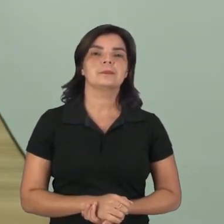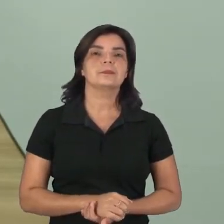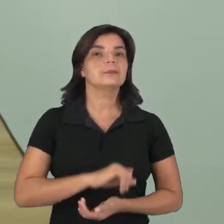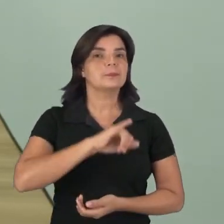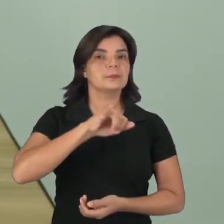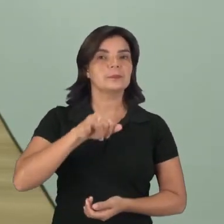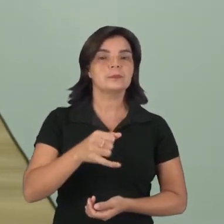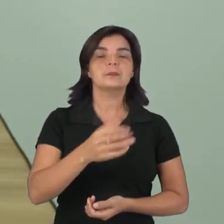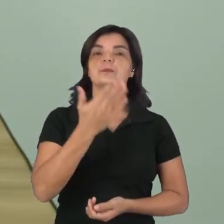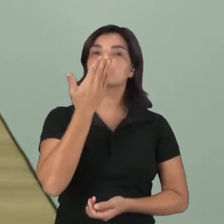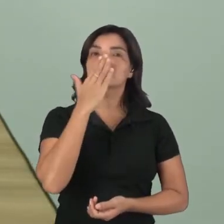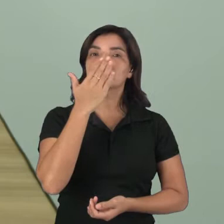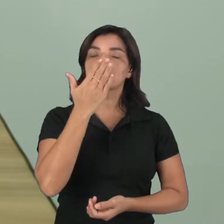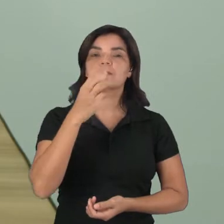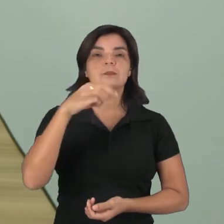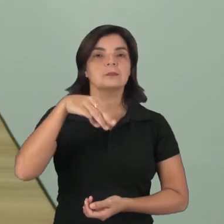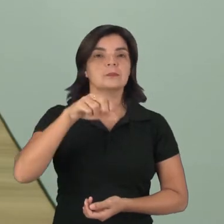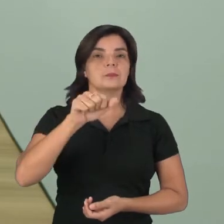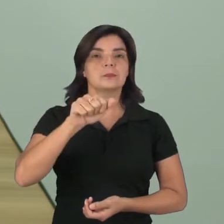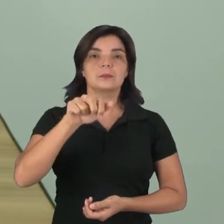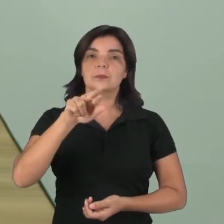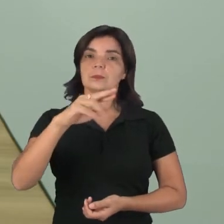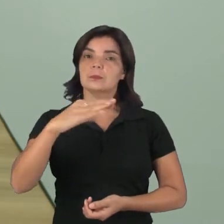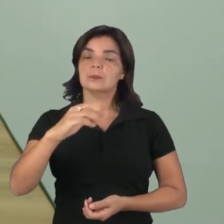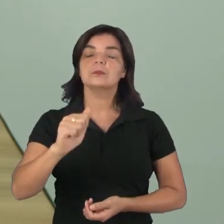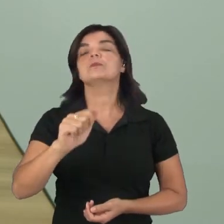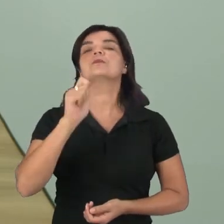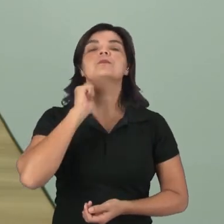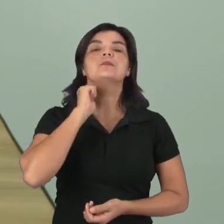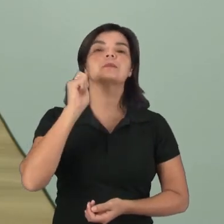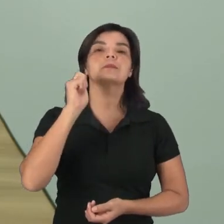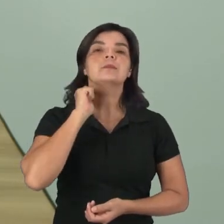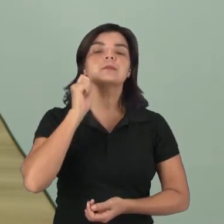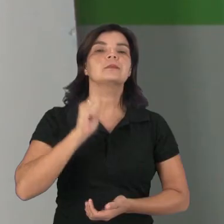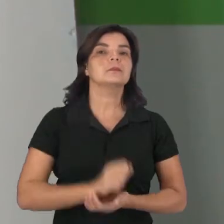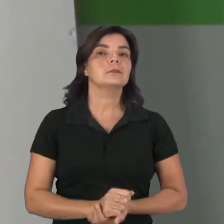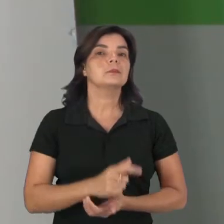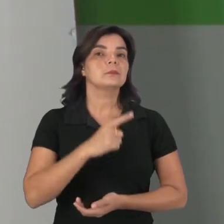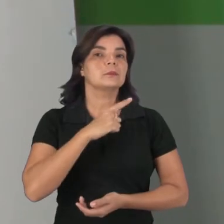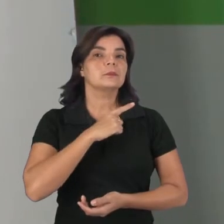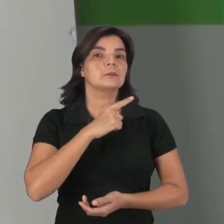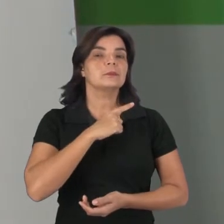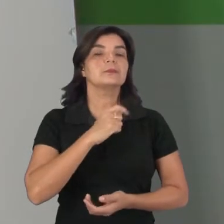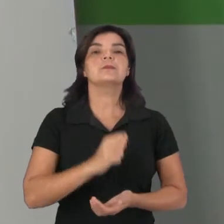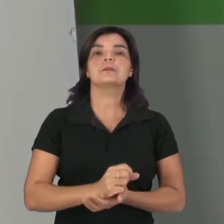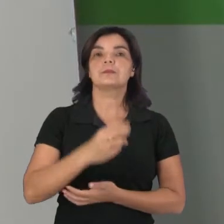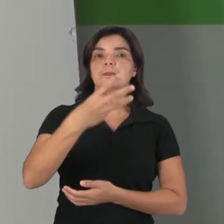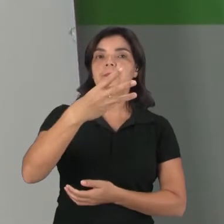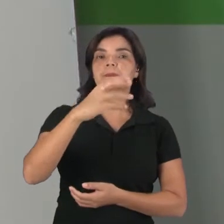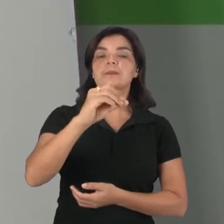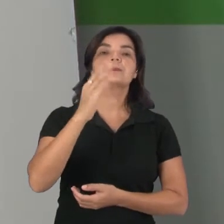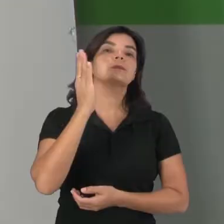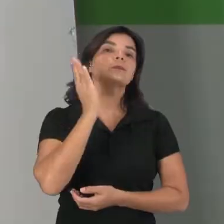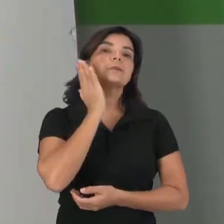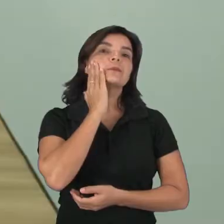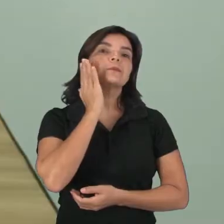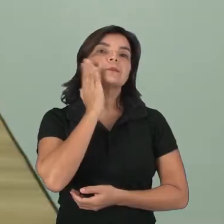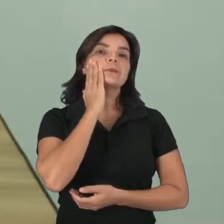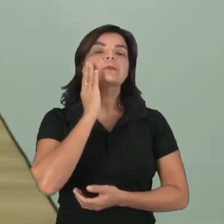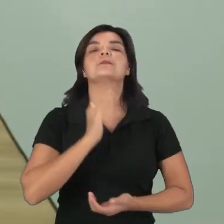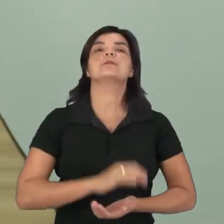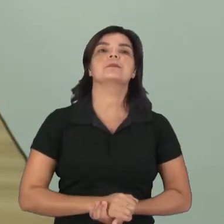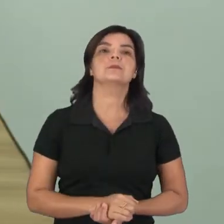em janeiro fevereiro março abril Abril tem 30 dias